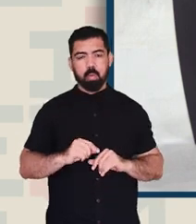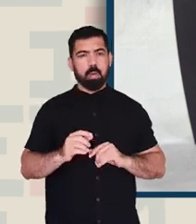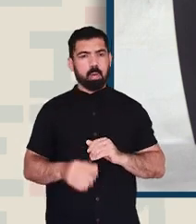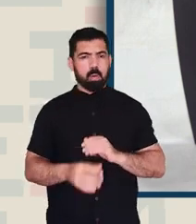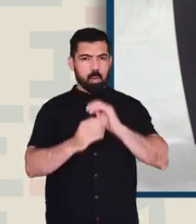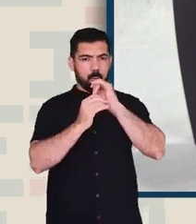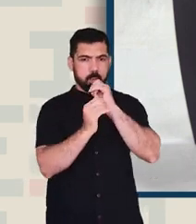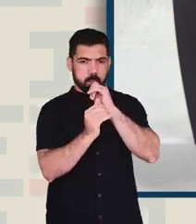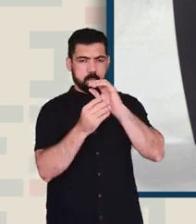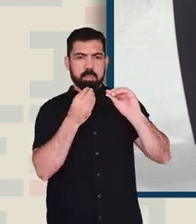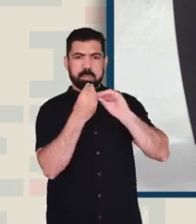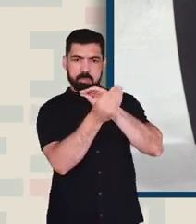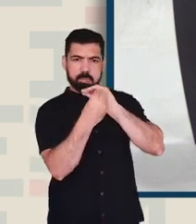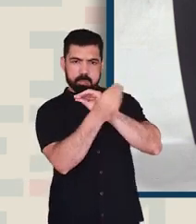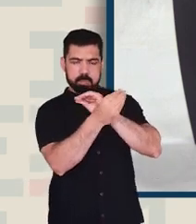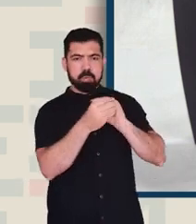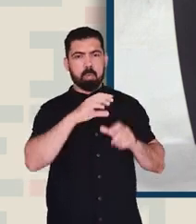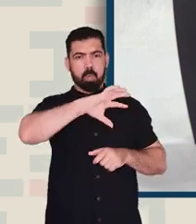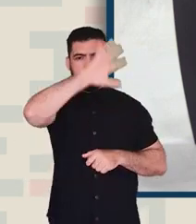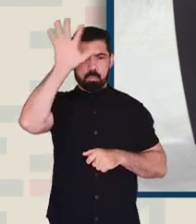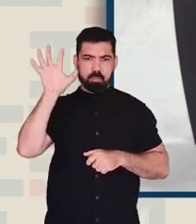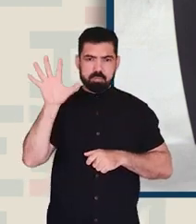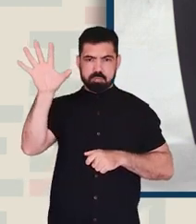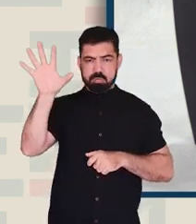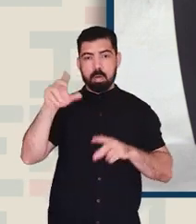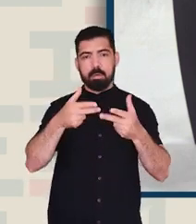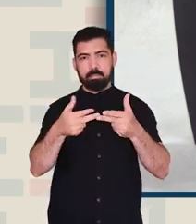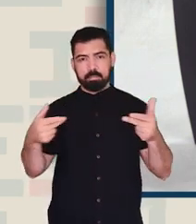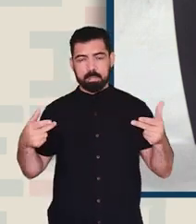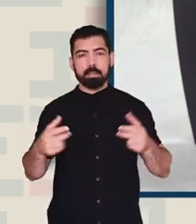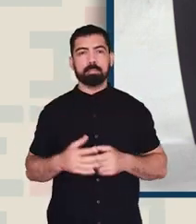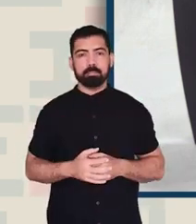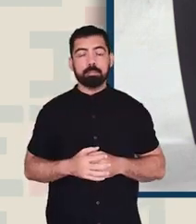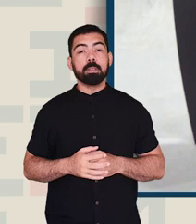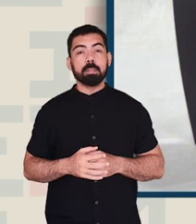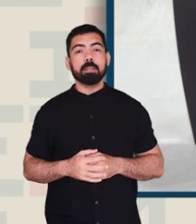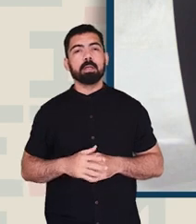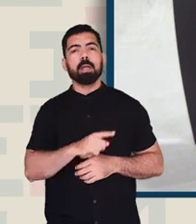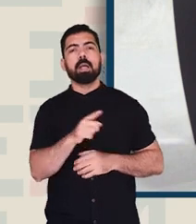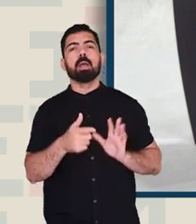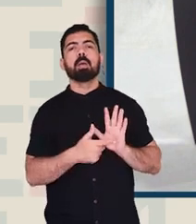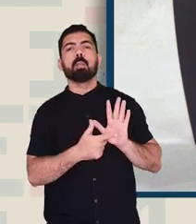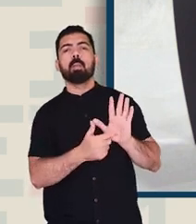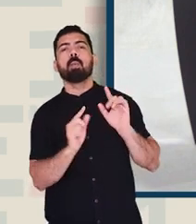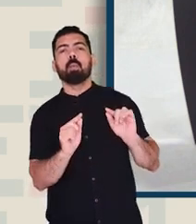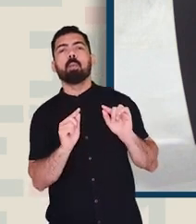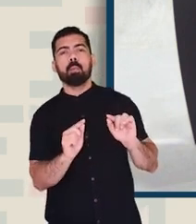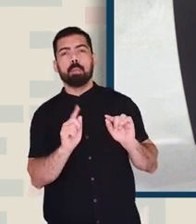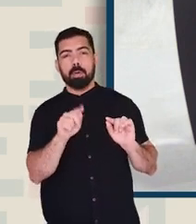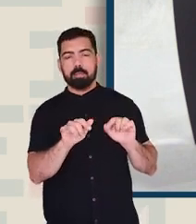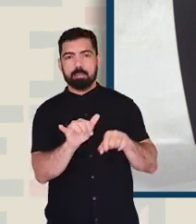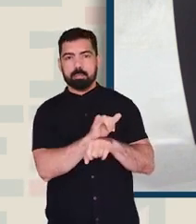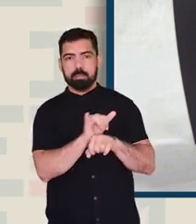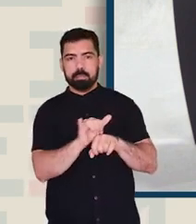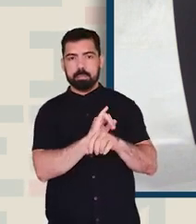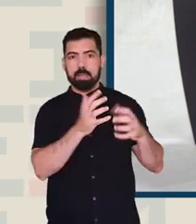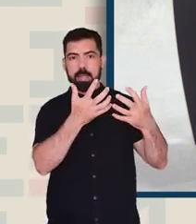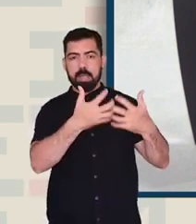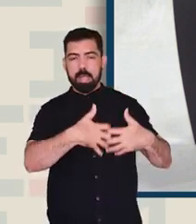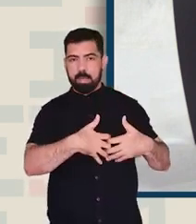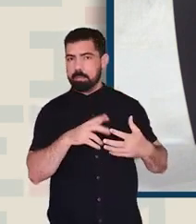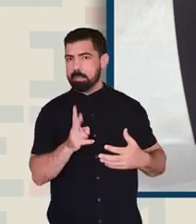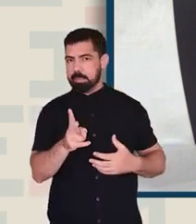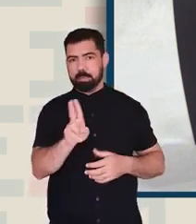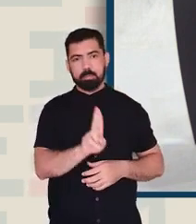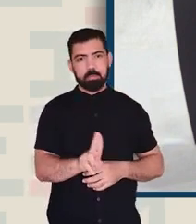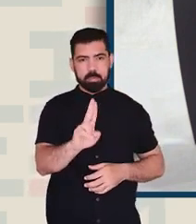nos trompetes, nas tubas, nos trombones também, por que não? Eles estão demonstrando essa questão da série harmônica.